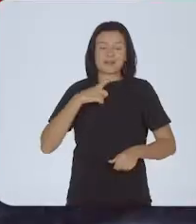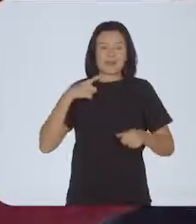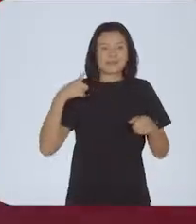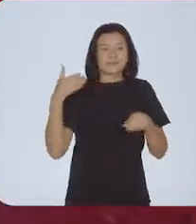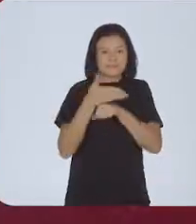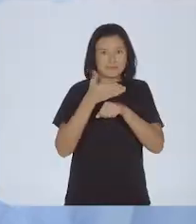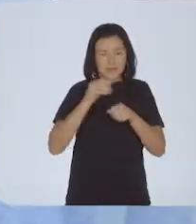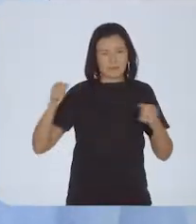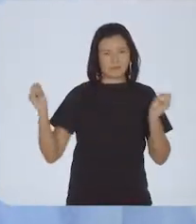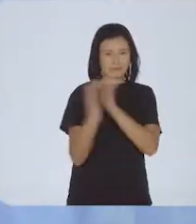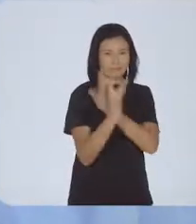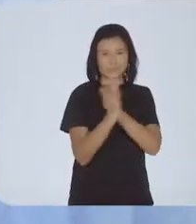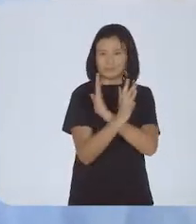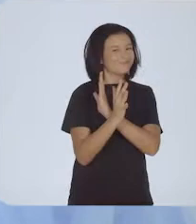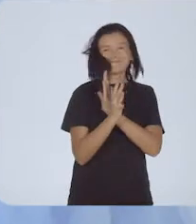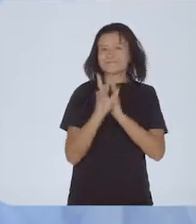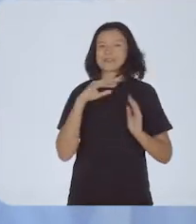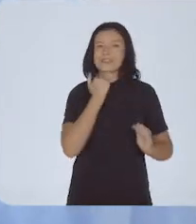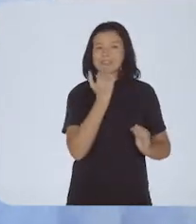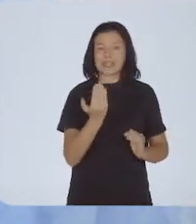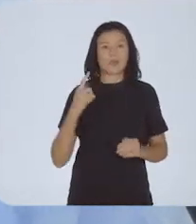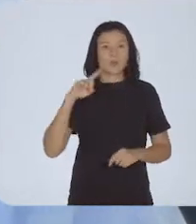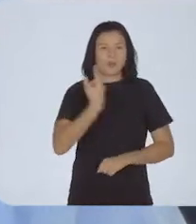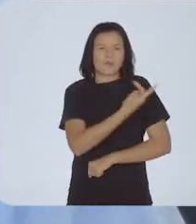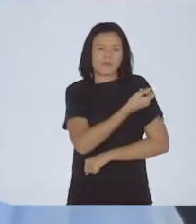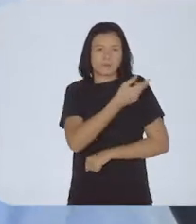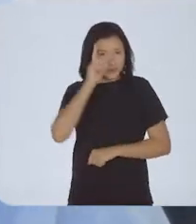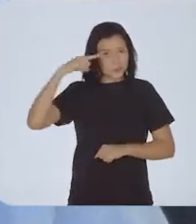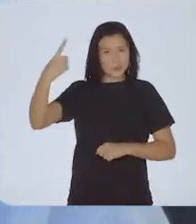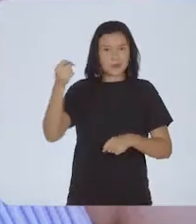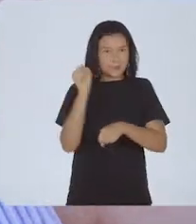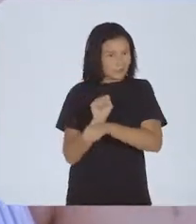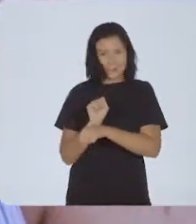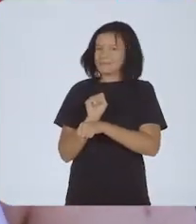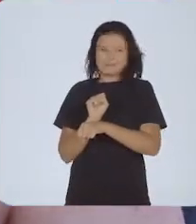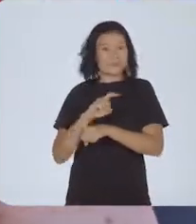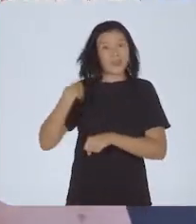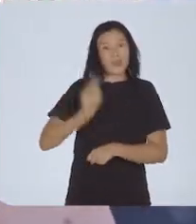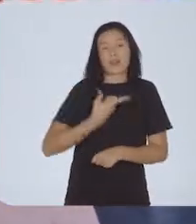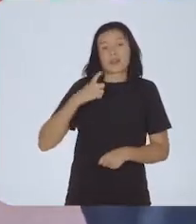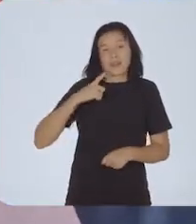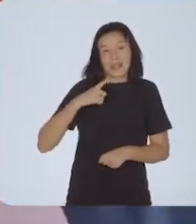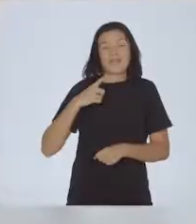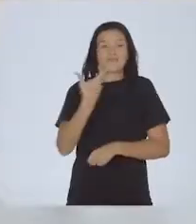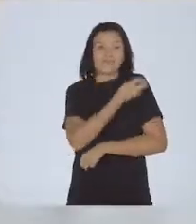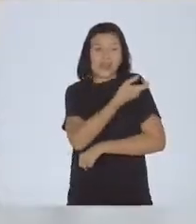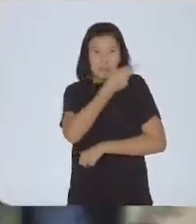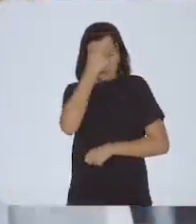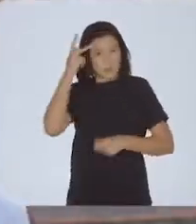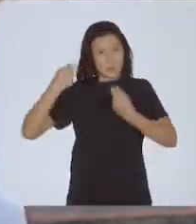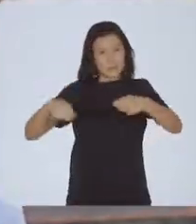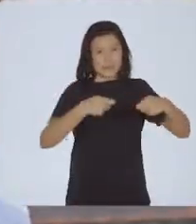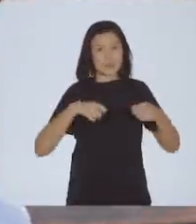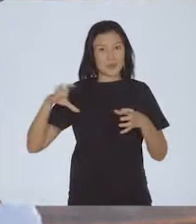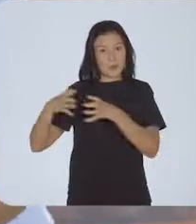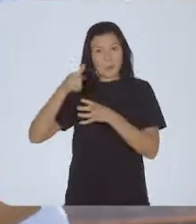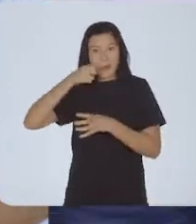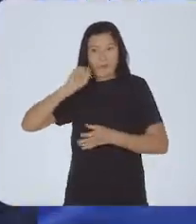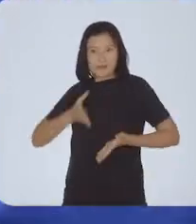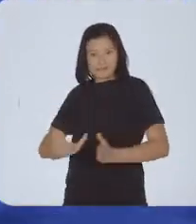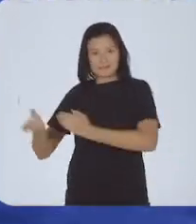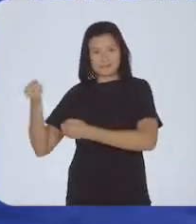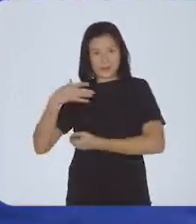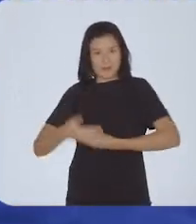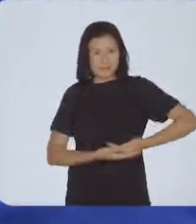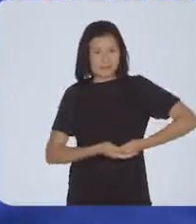sem aglomeração. Estamos aqui todos os dias, a vacinação não para. Tem vacina para quem mais precisa e para as novas mamães.